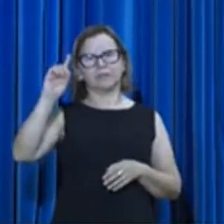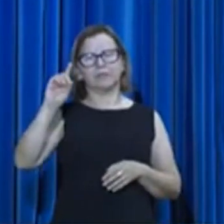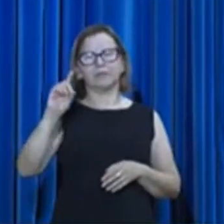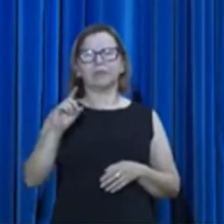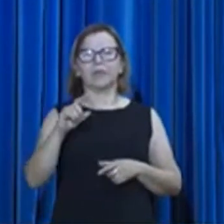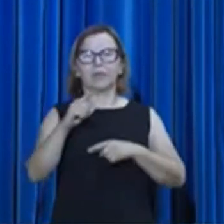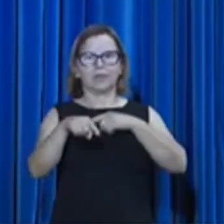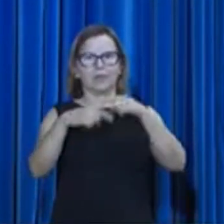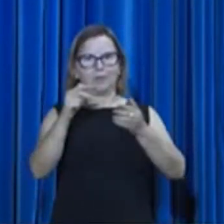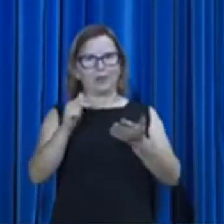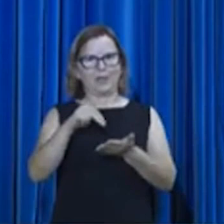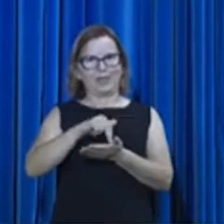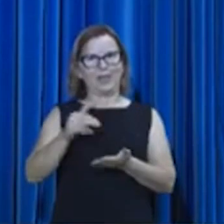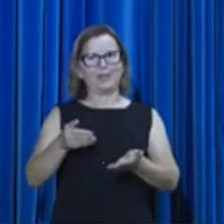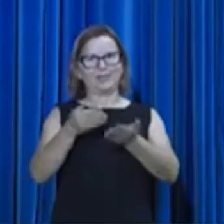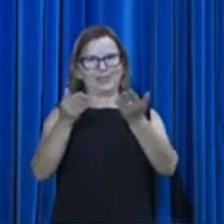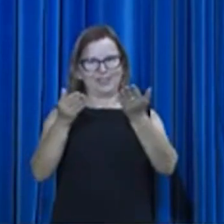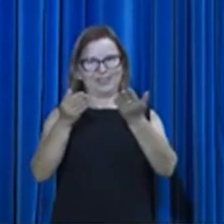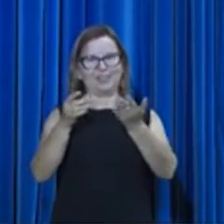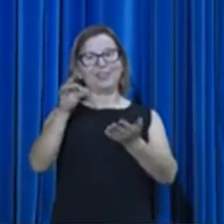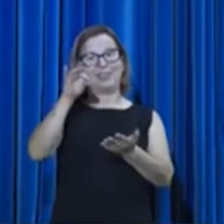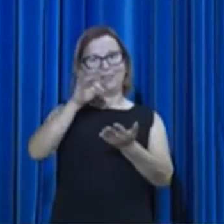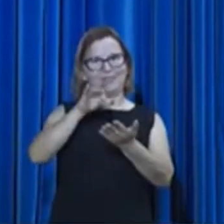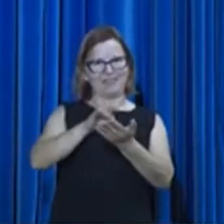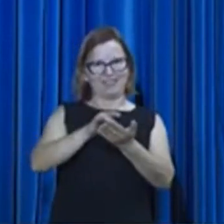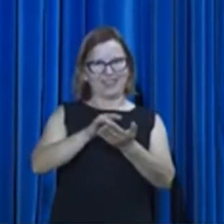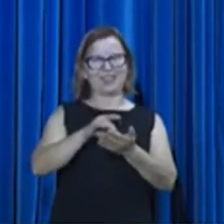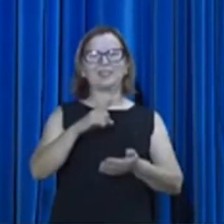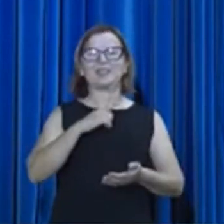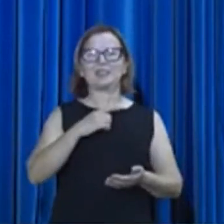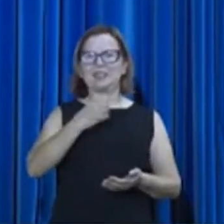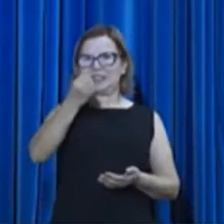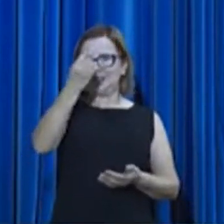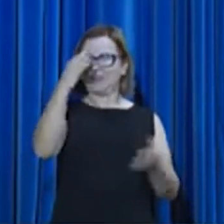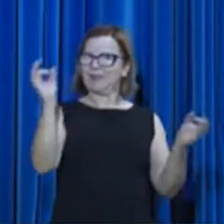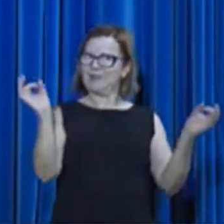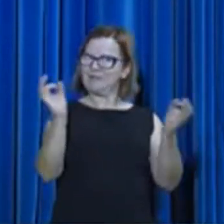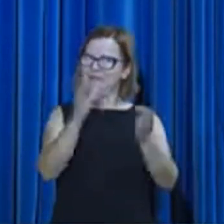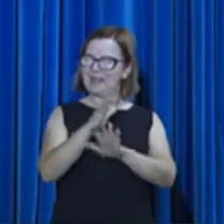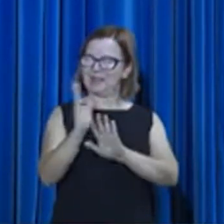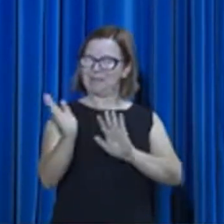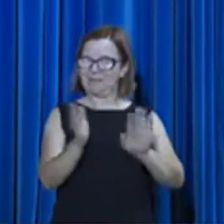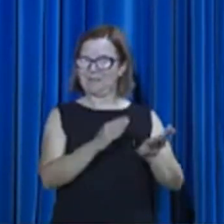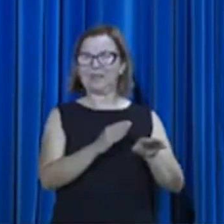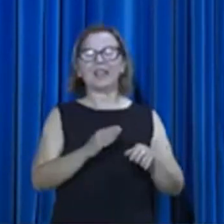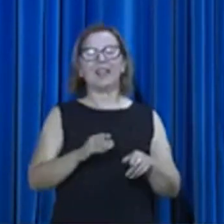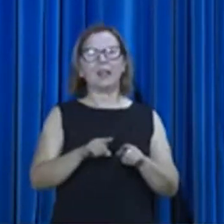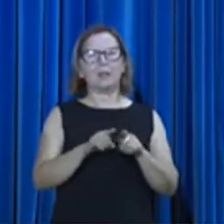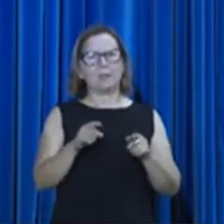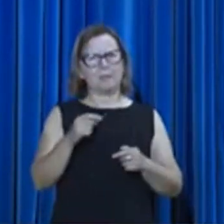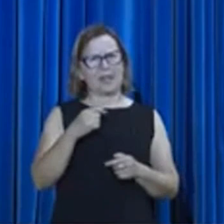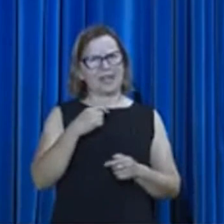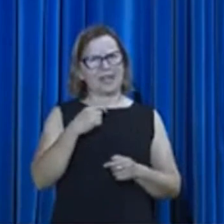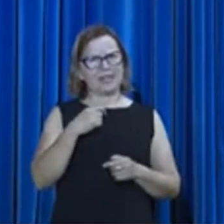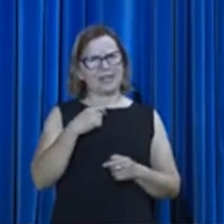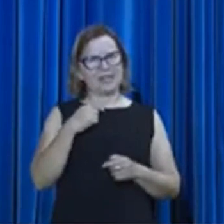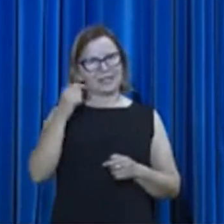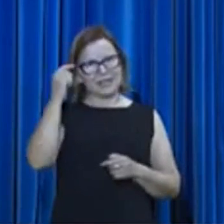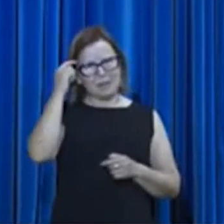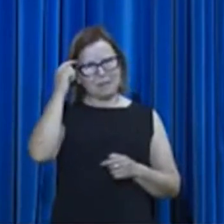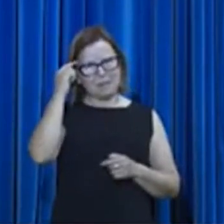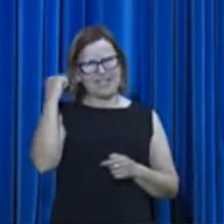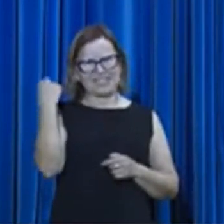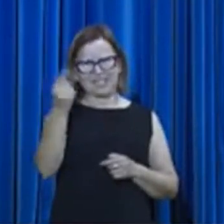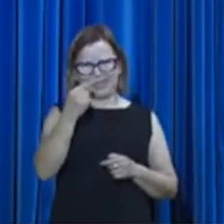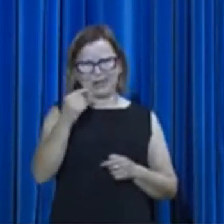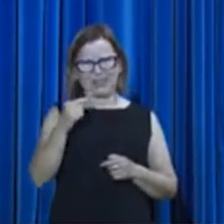eles de fato tiveram a revelação completa do Senhor Jesus. Mas imagine nós aqui, como discípulos do Senhor, sentados à